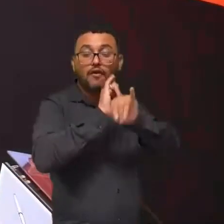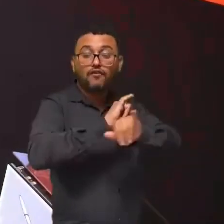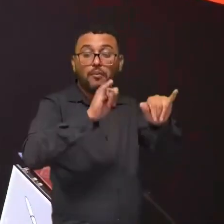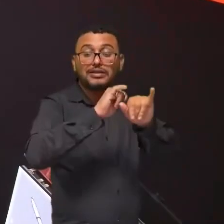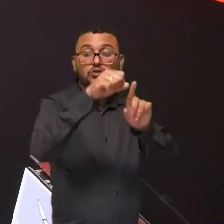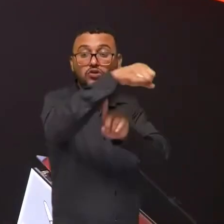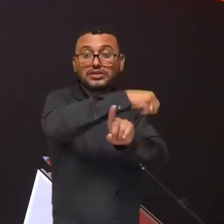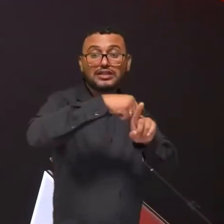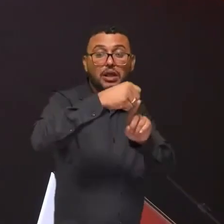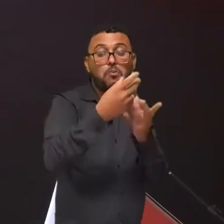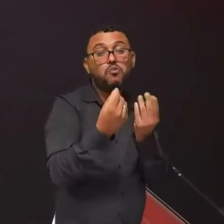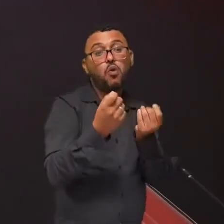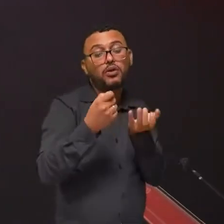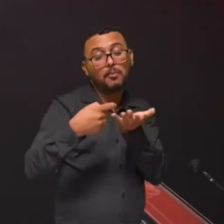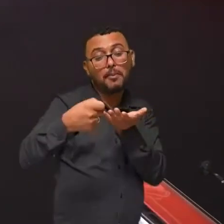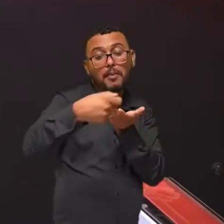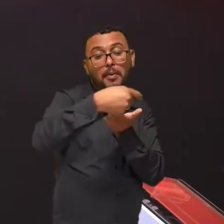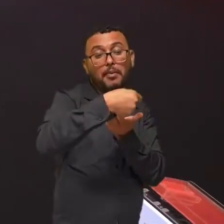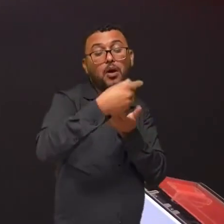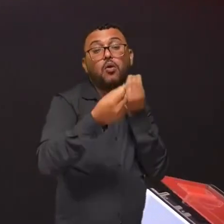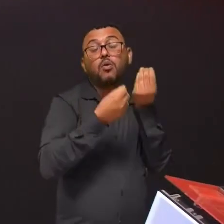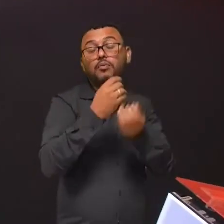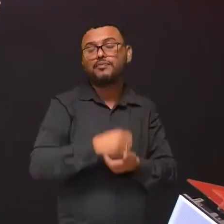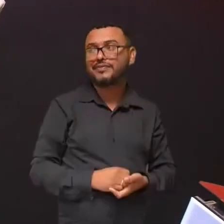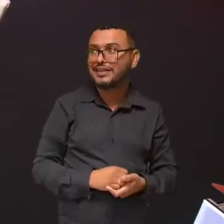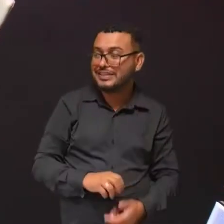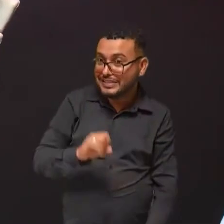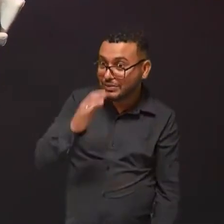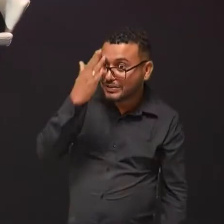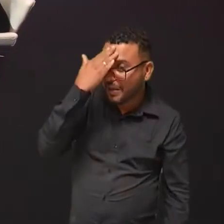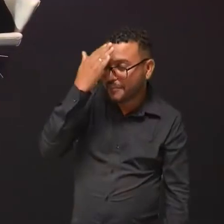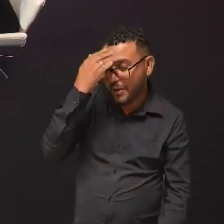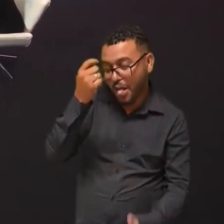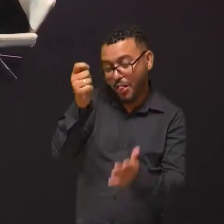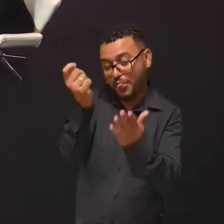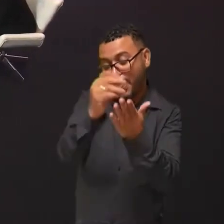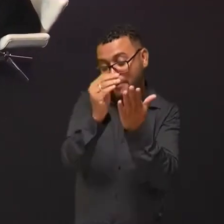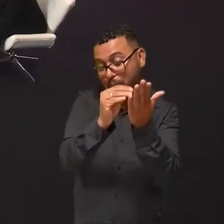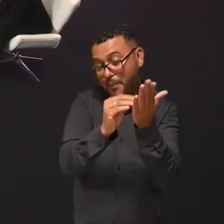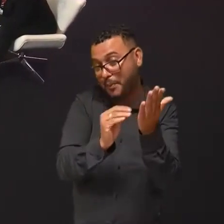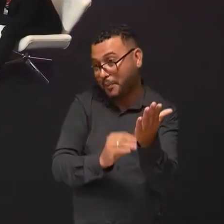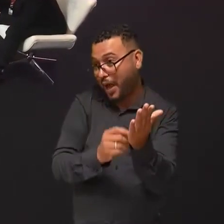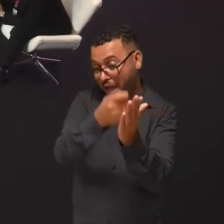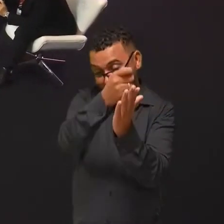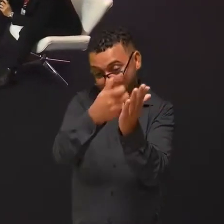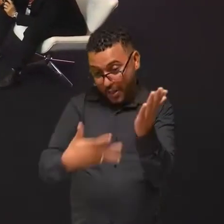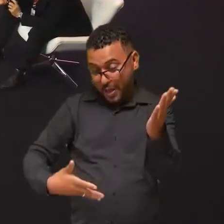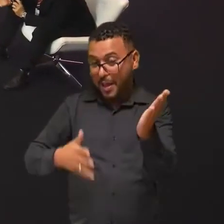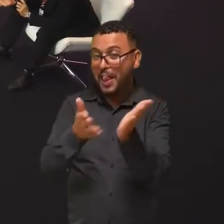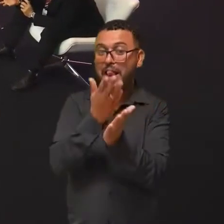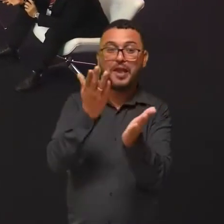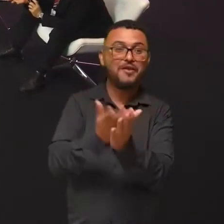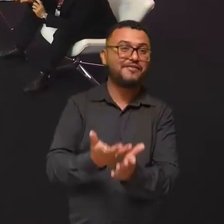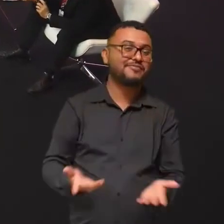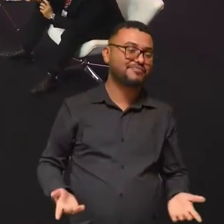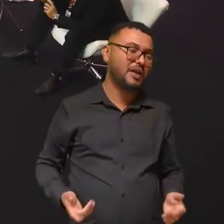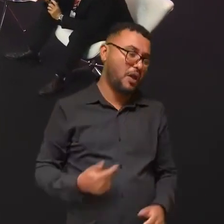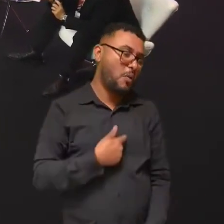Eu se eu soubesse, eu escrevi um livro sobre isso. Mas é o seguinte, o que eu acho, na perspectiva de